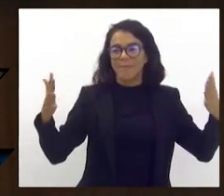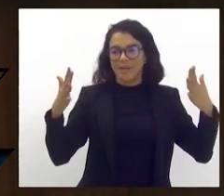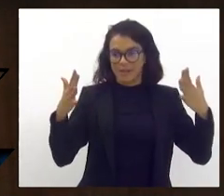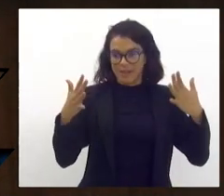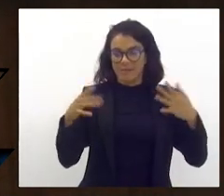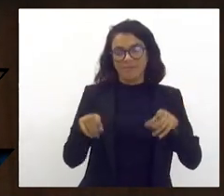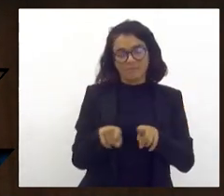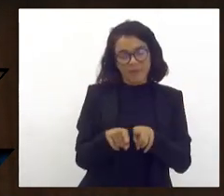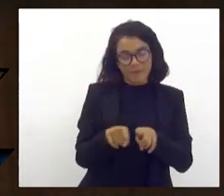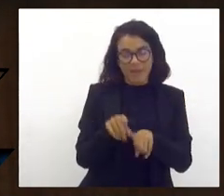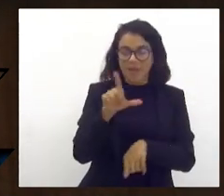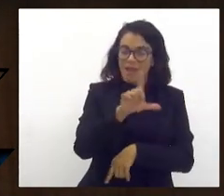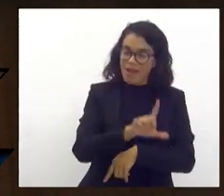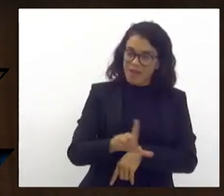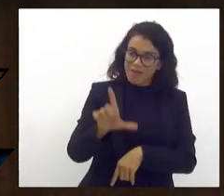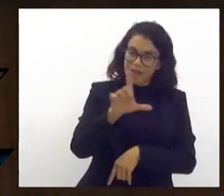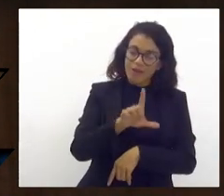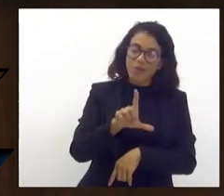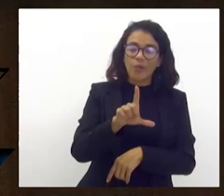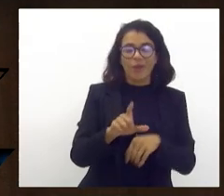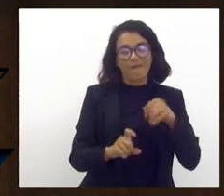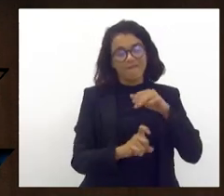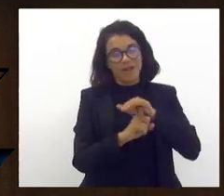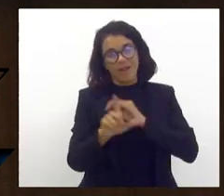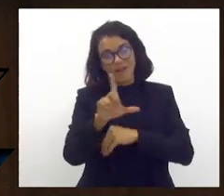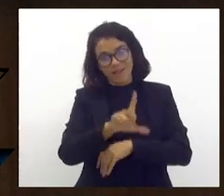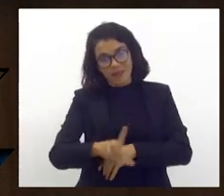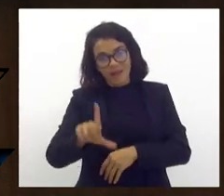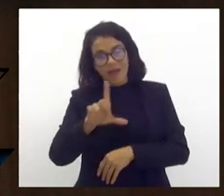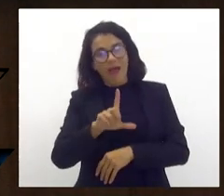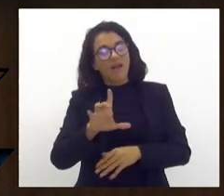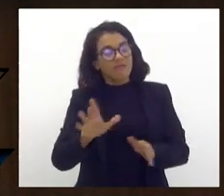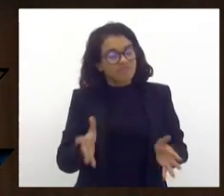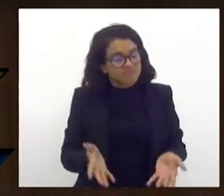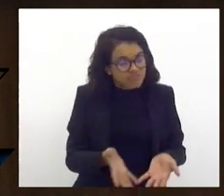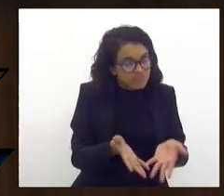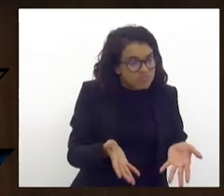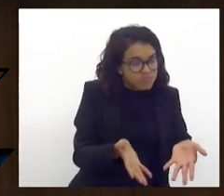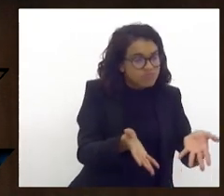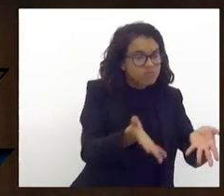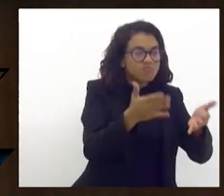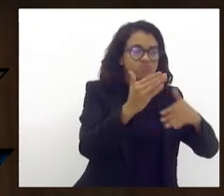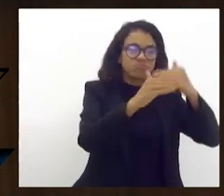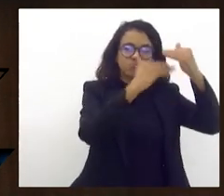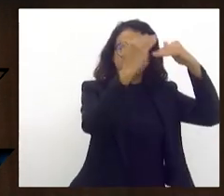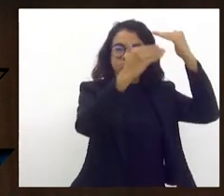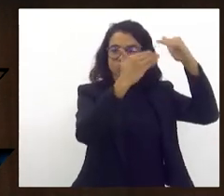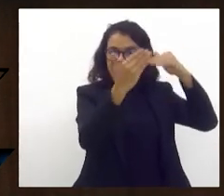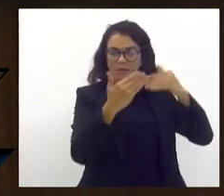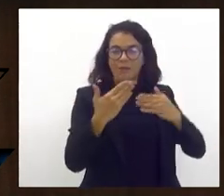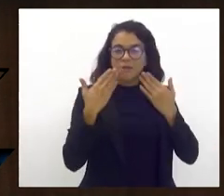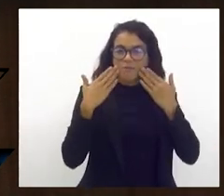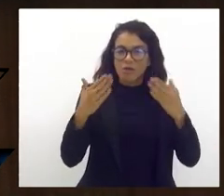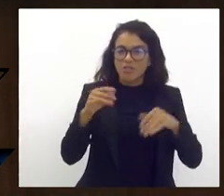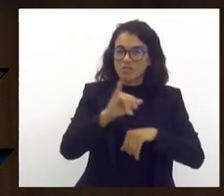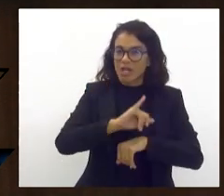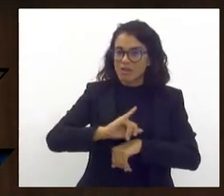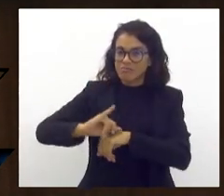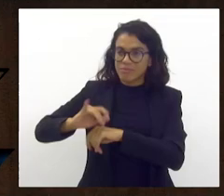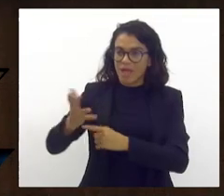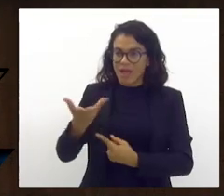é o caminho de reconhecer talentos, expor as obras que expressam